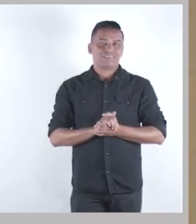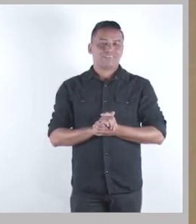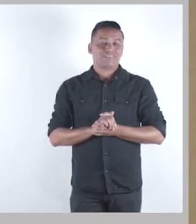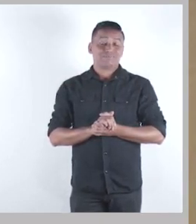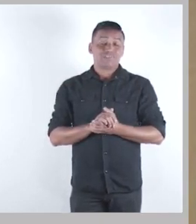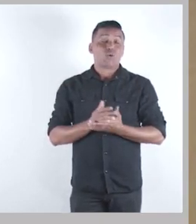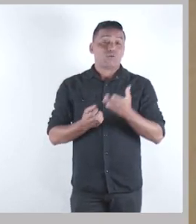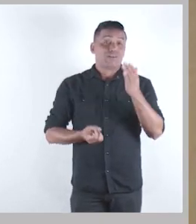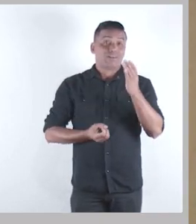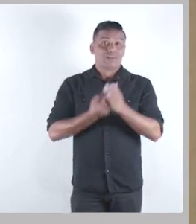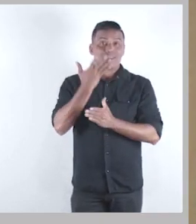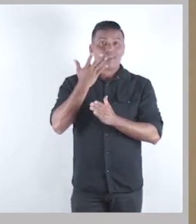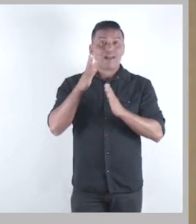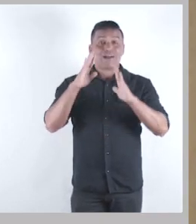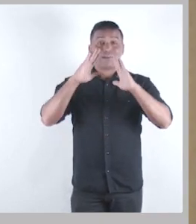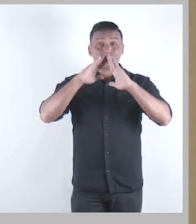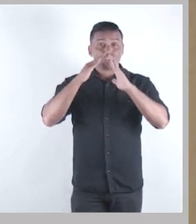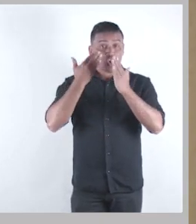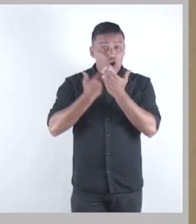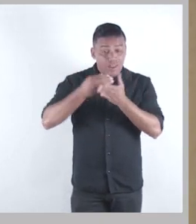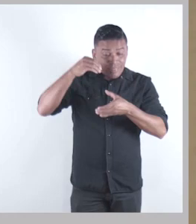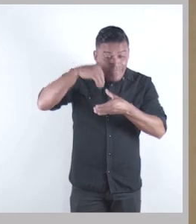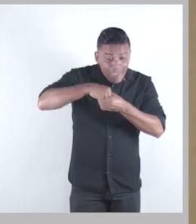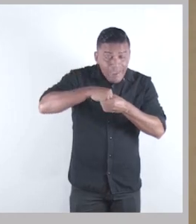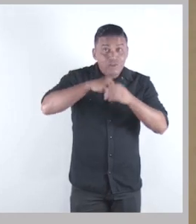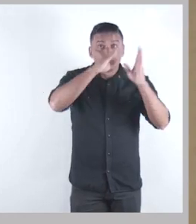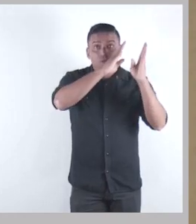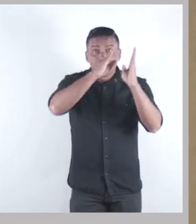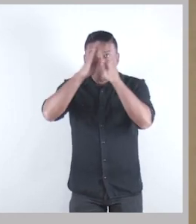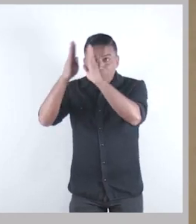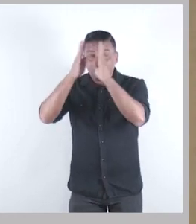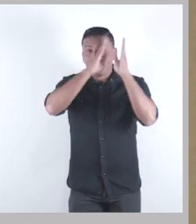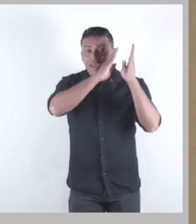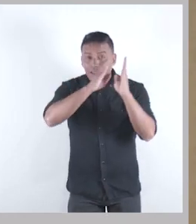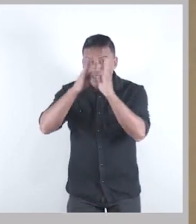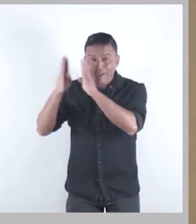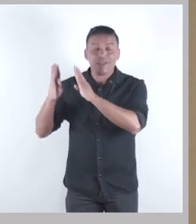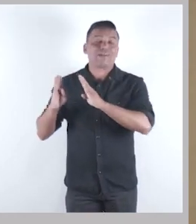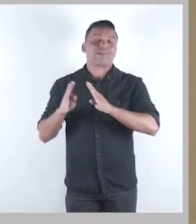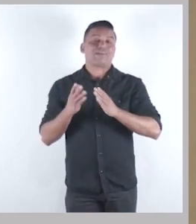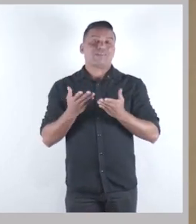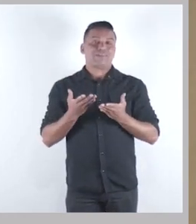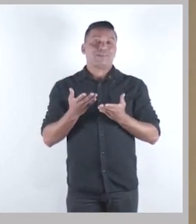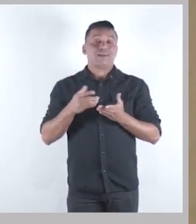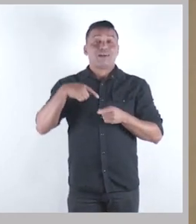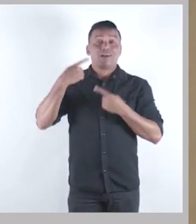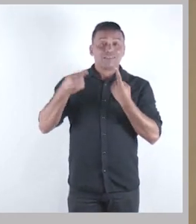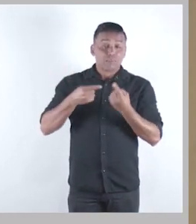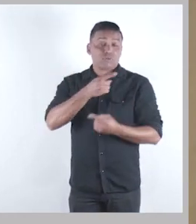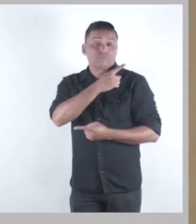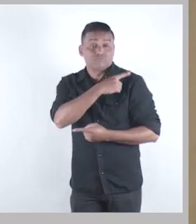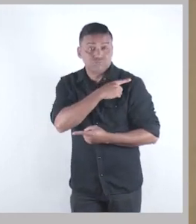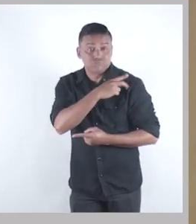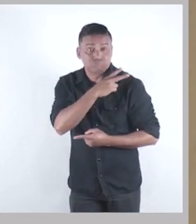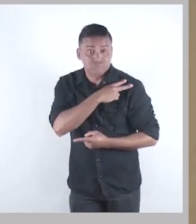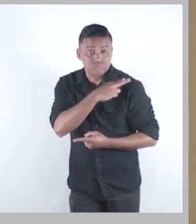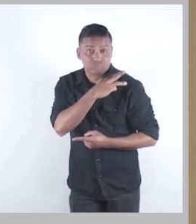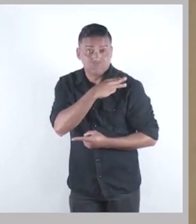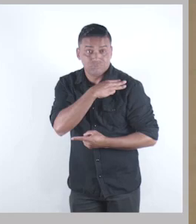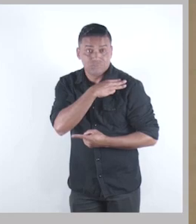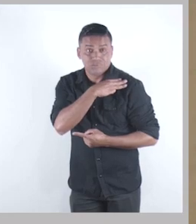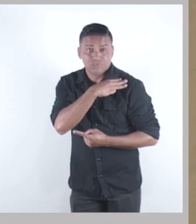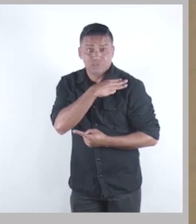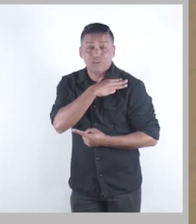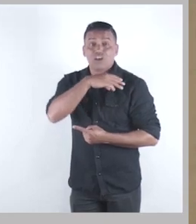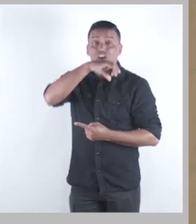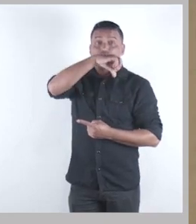uma biblioteca minimamente boa para uma escola primária. E depois passar para as escolas secundárias. São cerca de 900 escolas